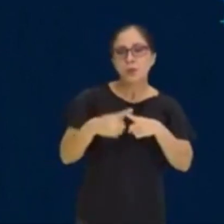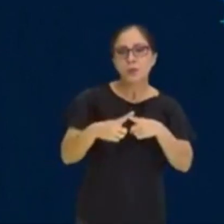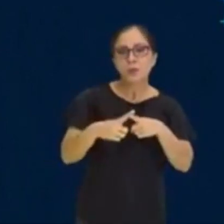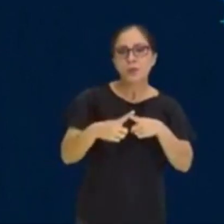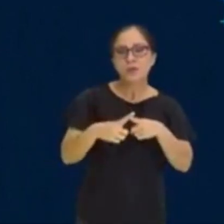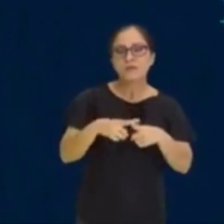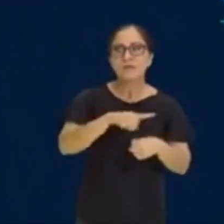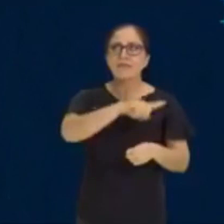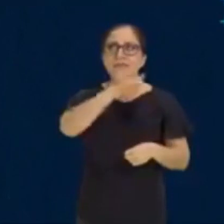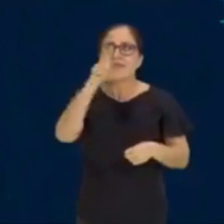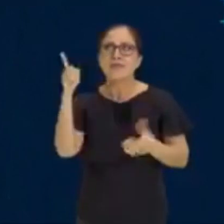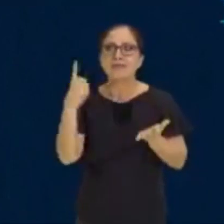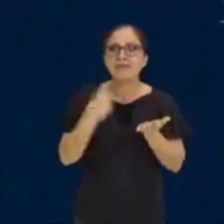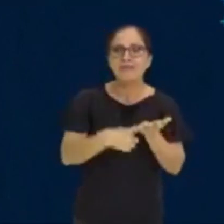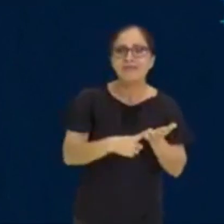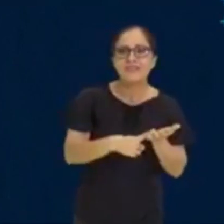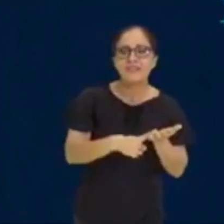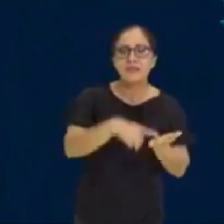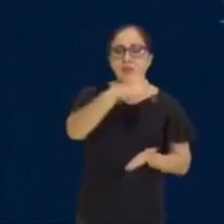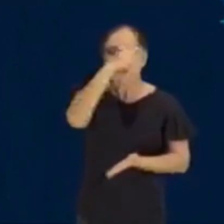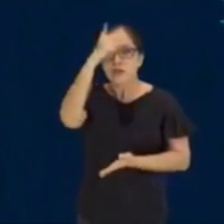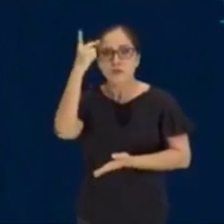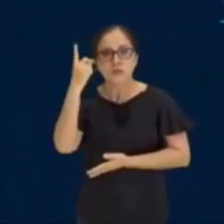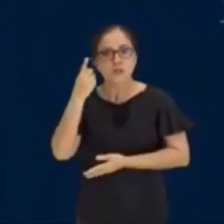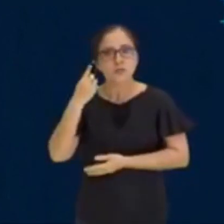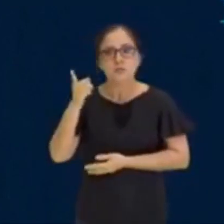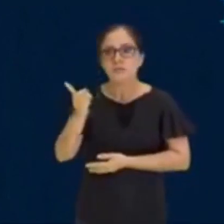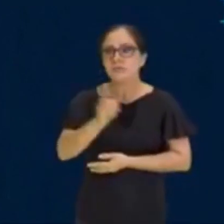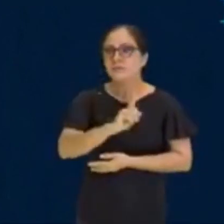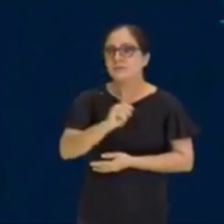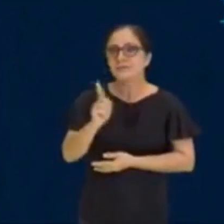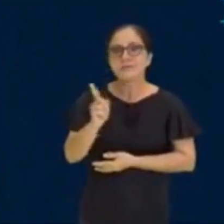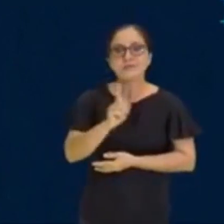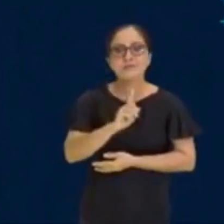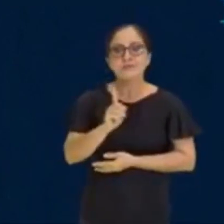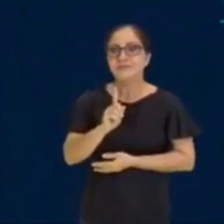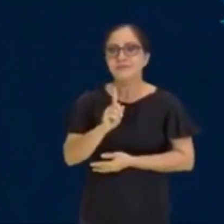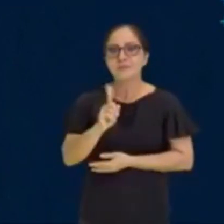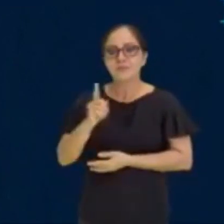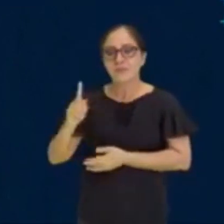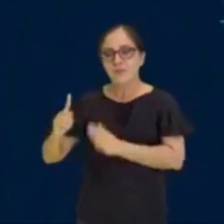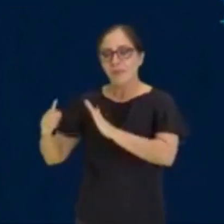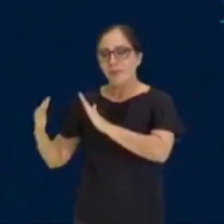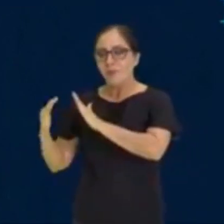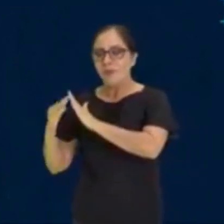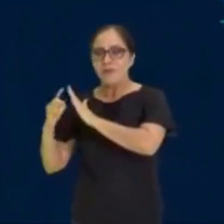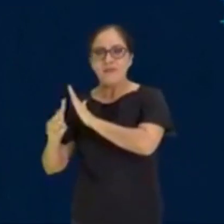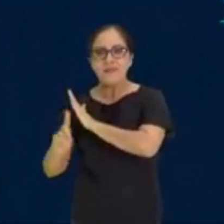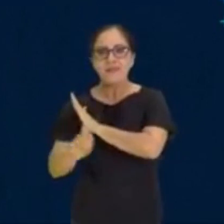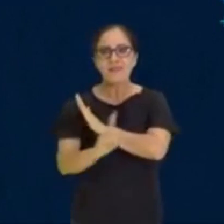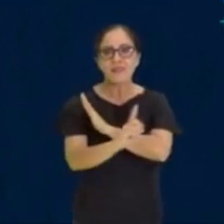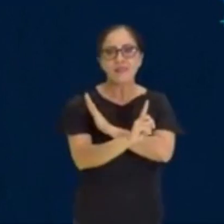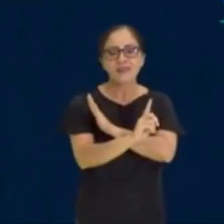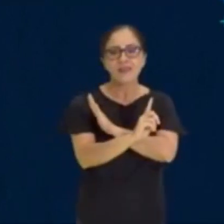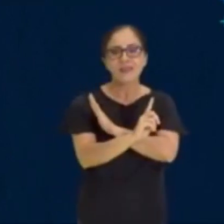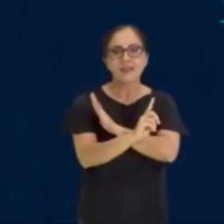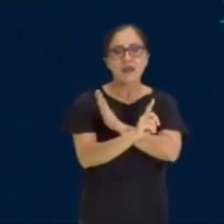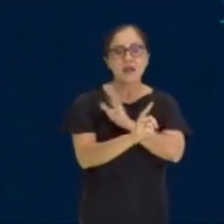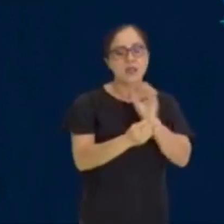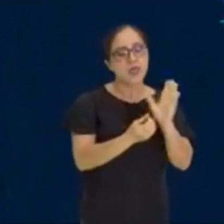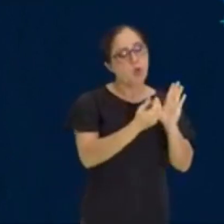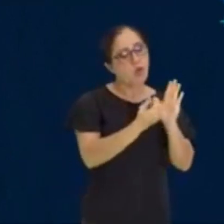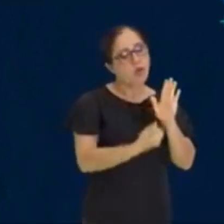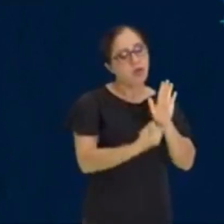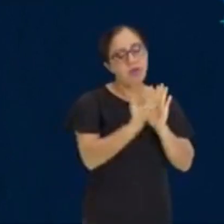naquele dia não saíram de casa e por que a Terra parou naquele dia exato. O eu lírico fala